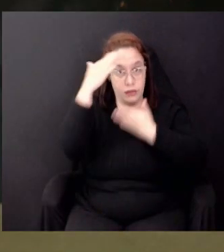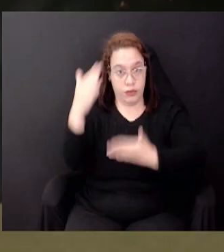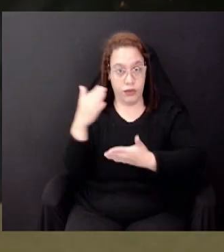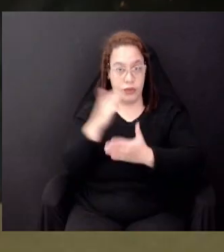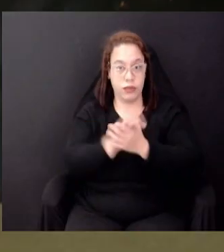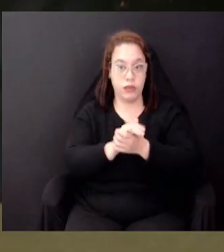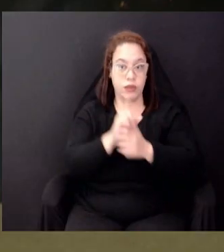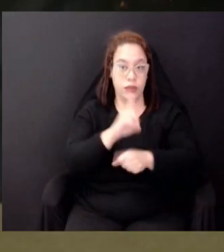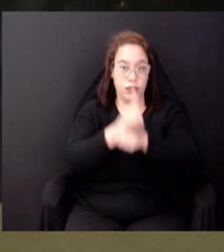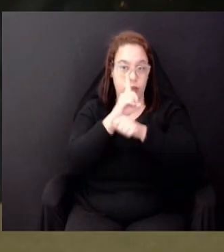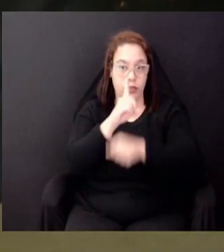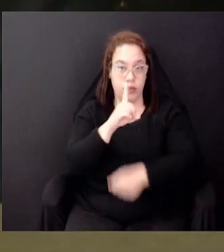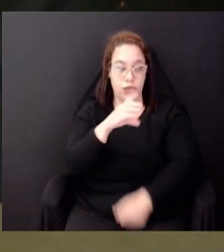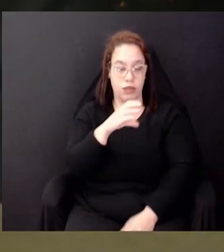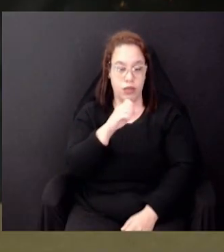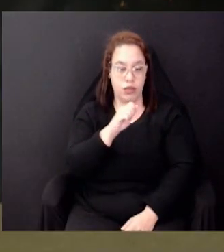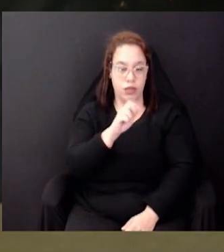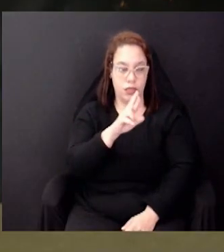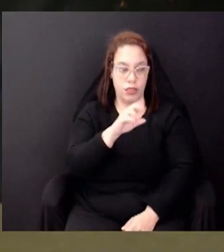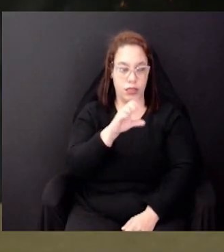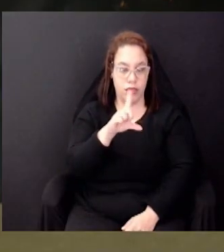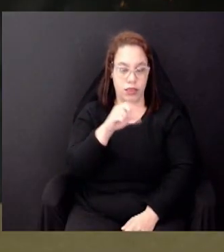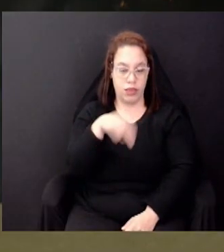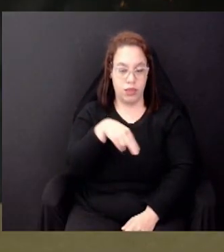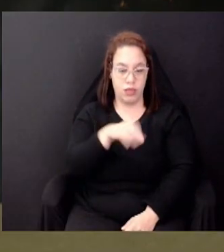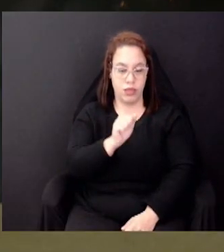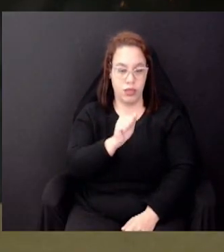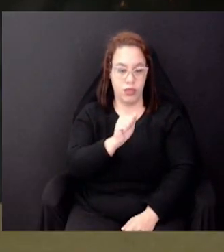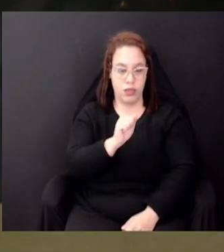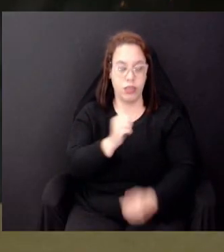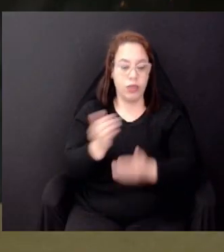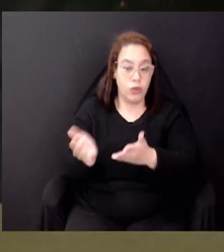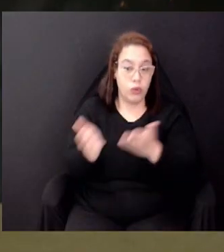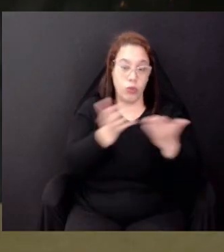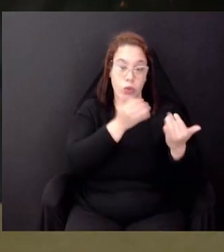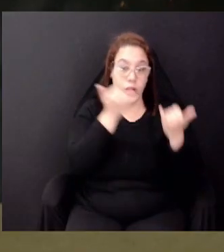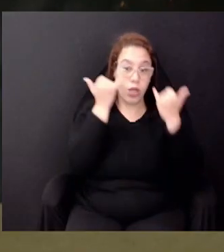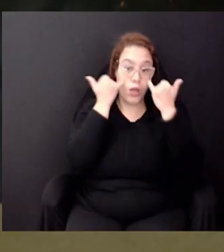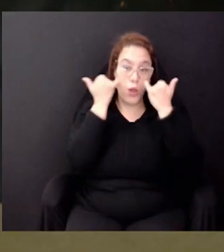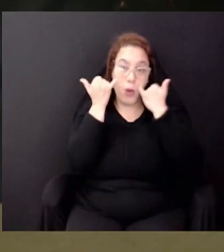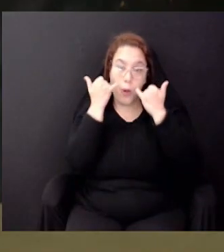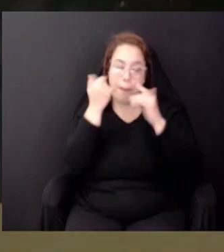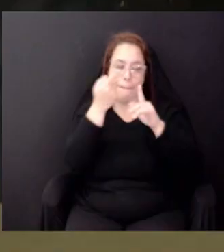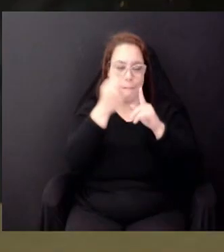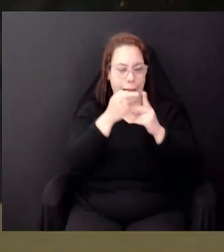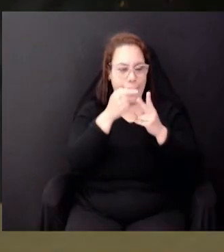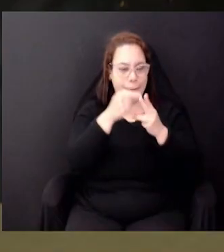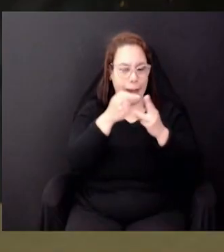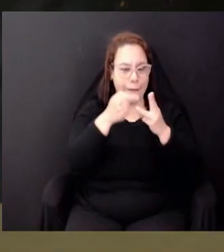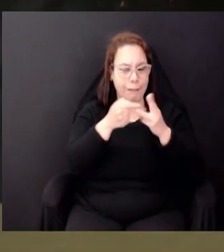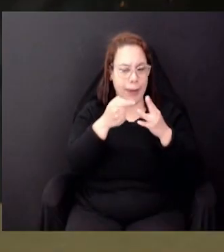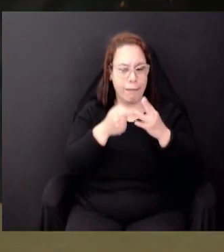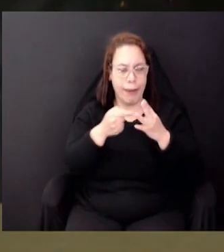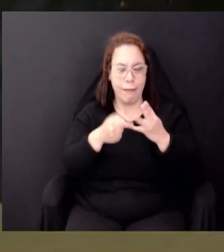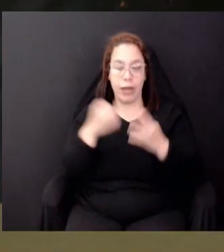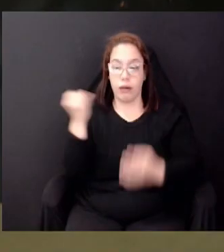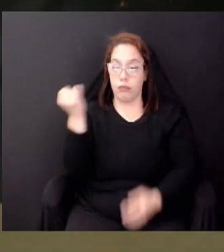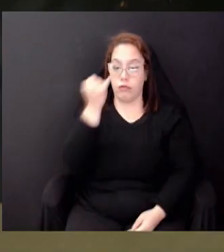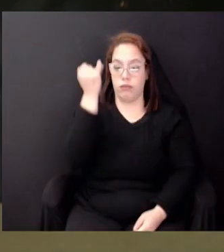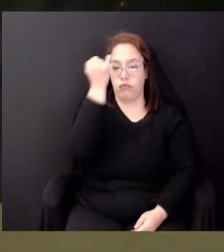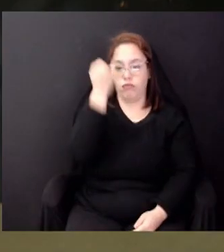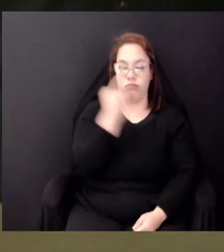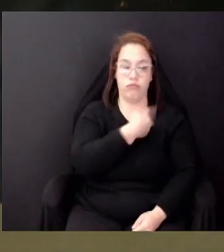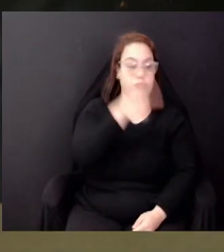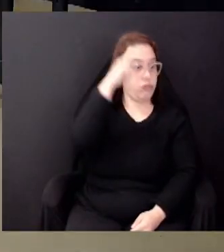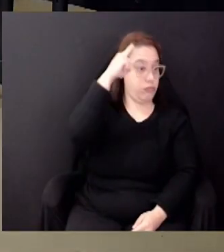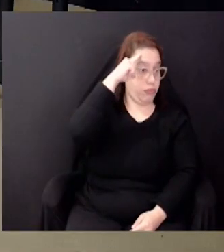doutora Carolina pela participação, por trazer, assim, pontuações tão importantes para o nosso dia a dia.